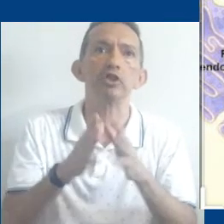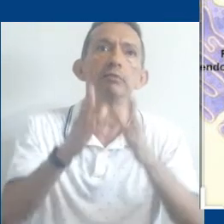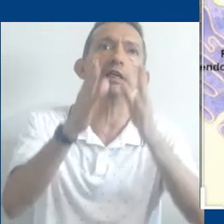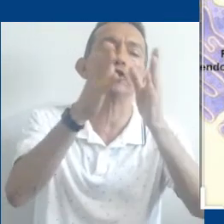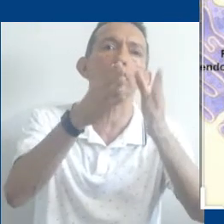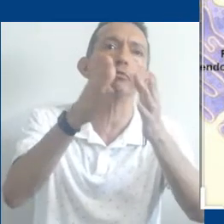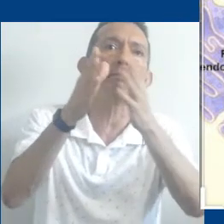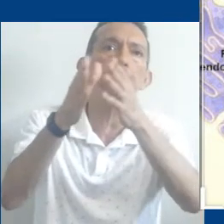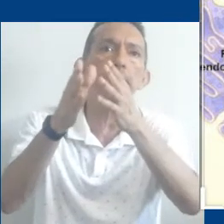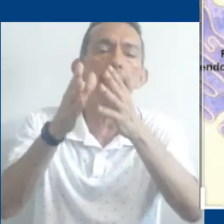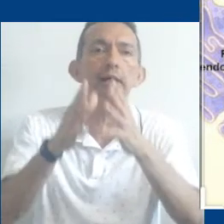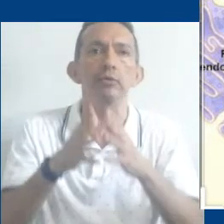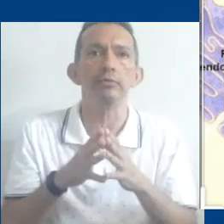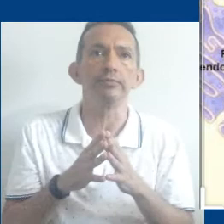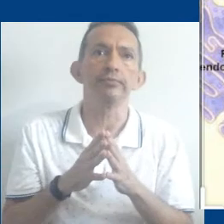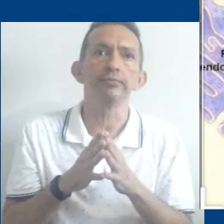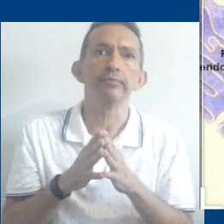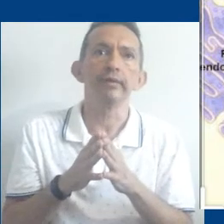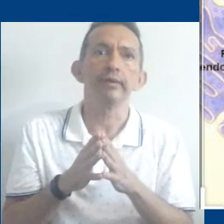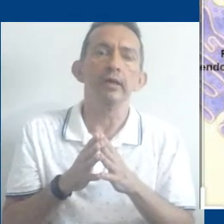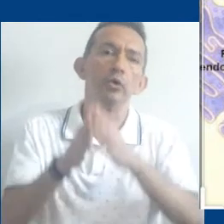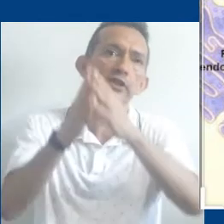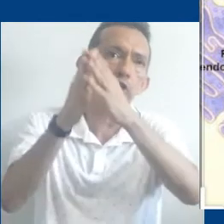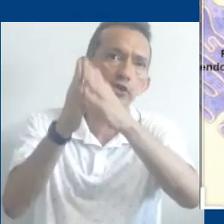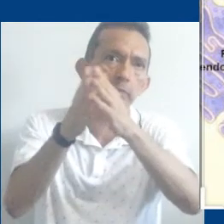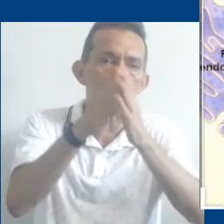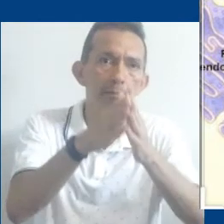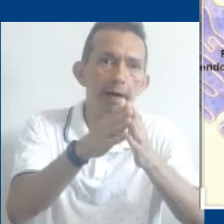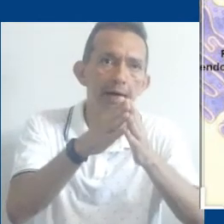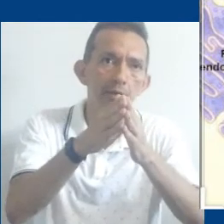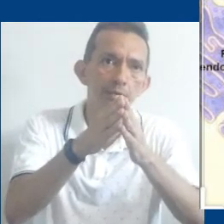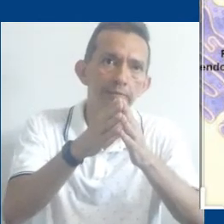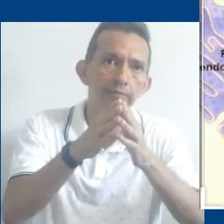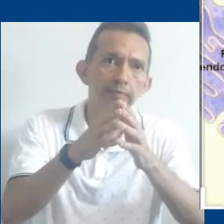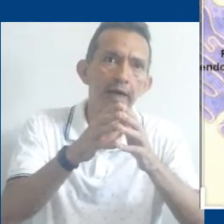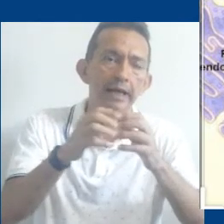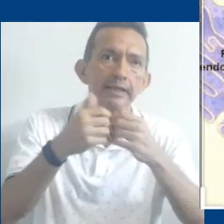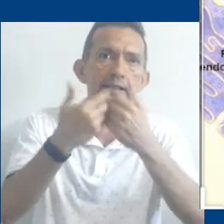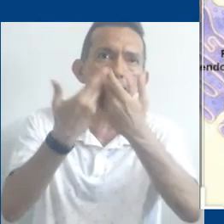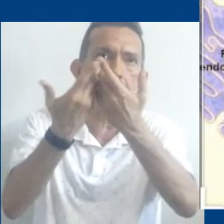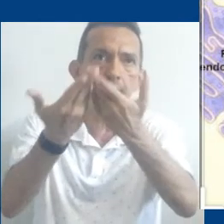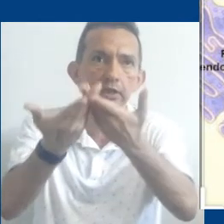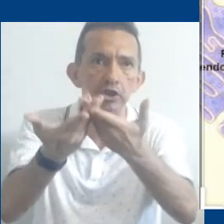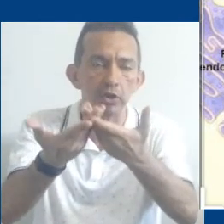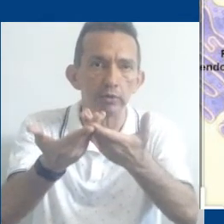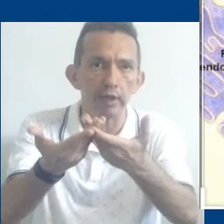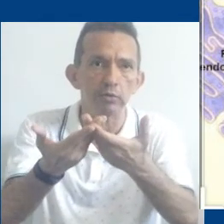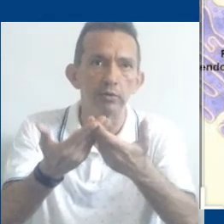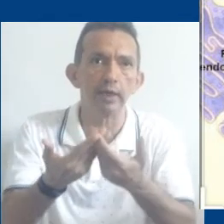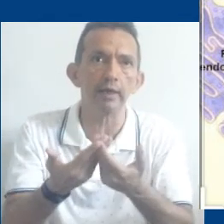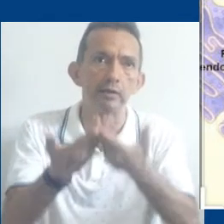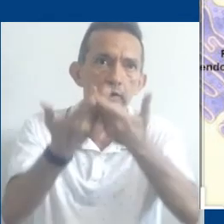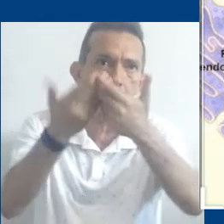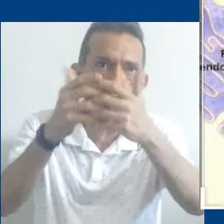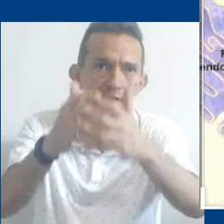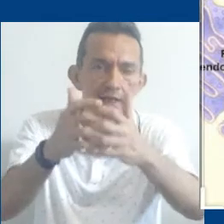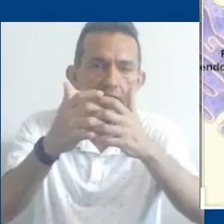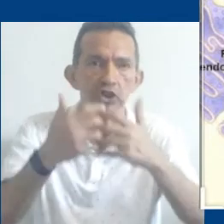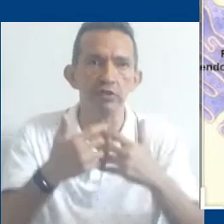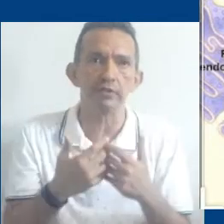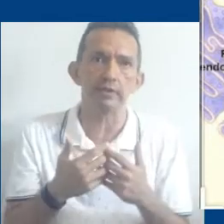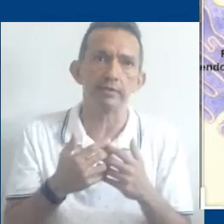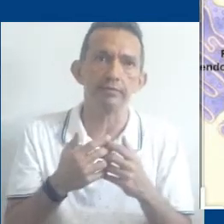lisossomas, que a gente chama de lisossoma primário. No lisossoma primário, as enzimas que estão dentro dele são